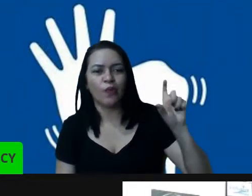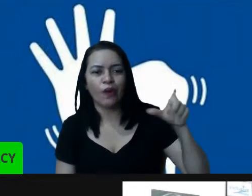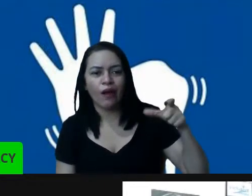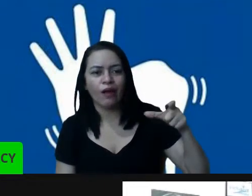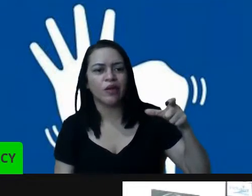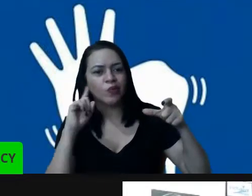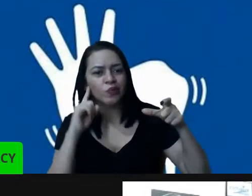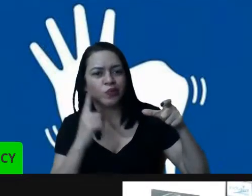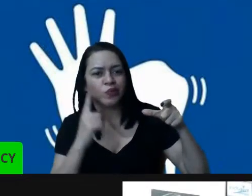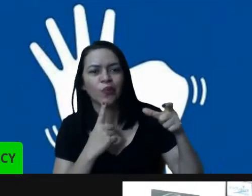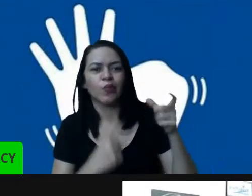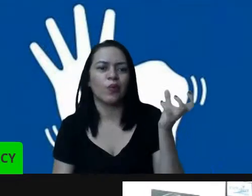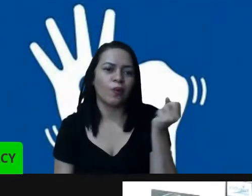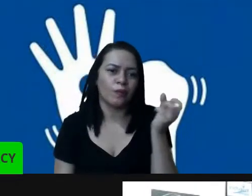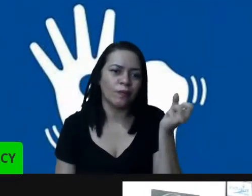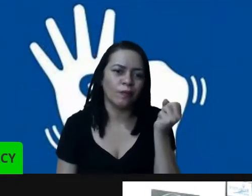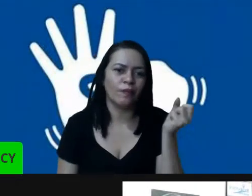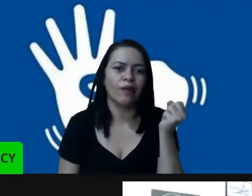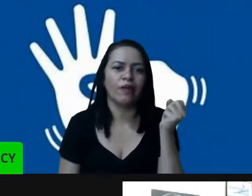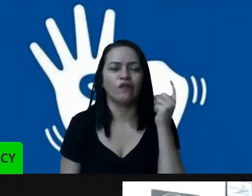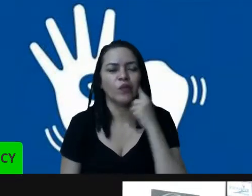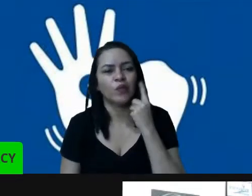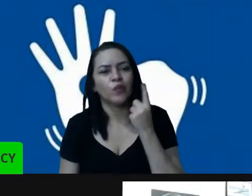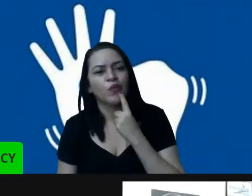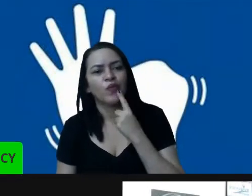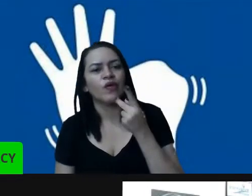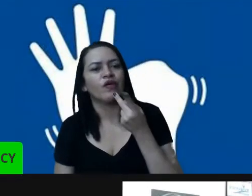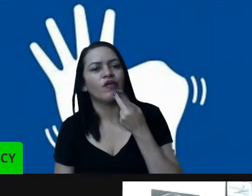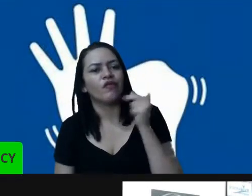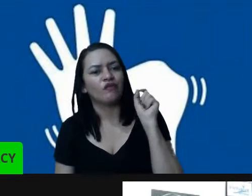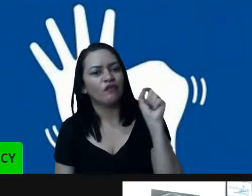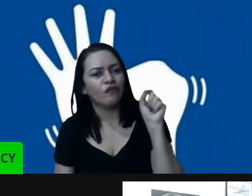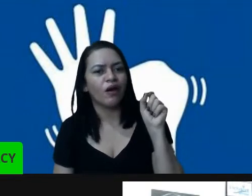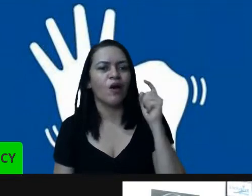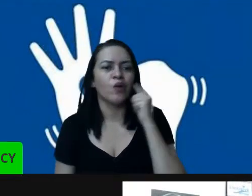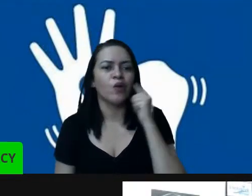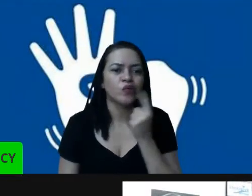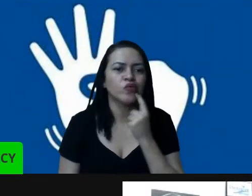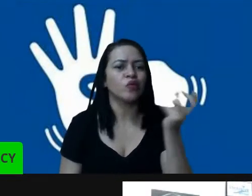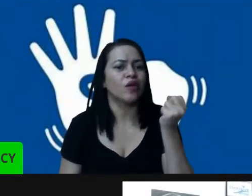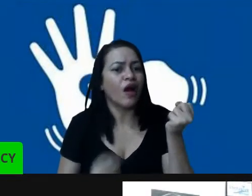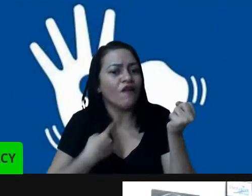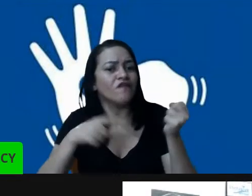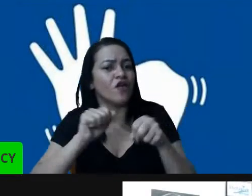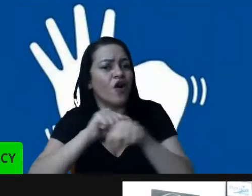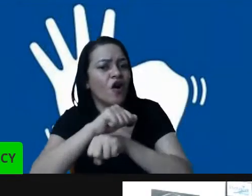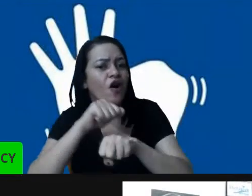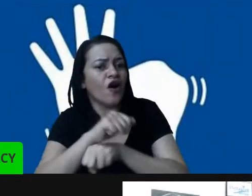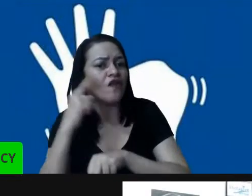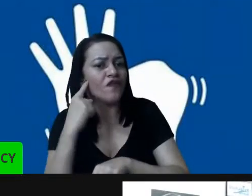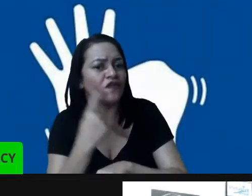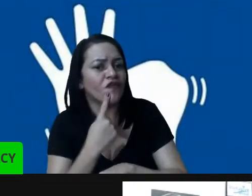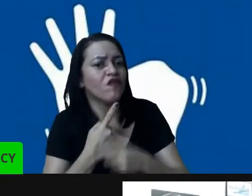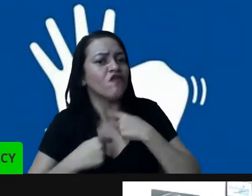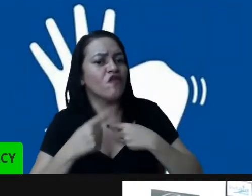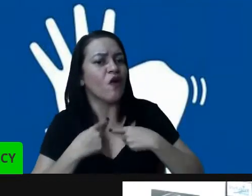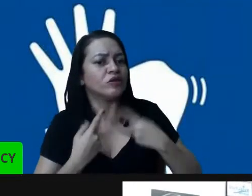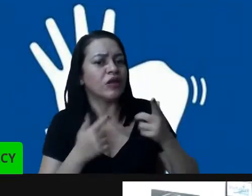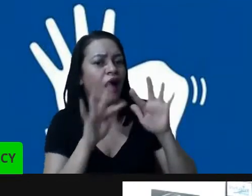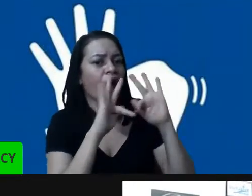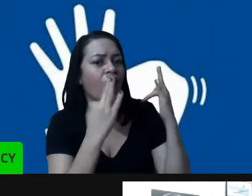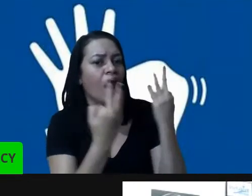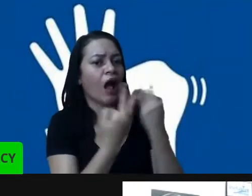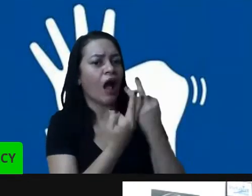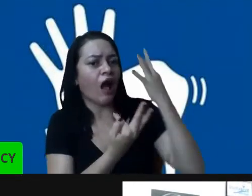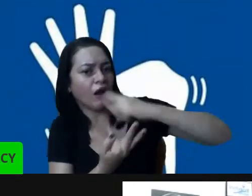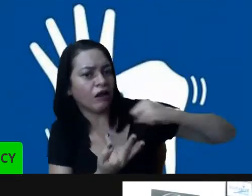benefício do surdo, e não diz para quê. O surdo às vezes quer fazer uma faculdade, quer fazer um curso, não pode, nem sabe que tem esse benefício.